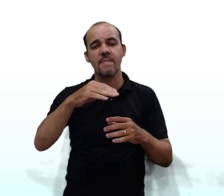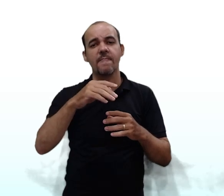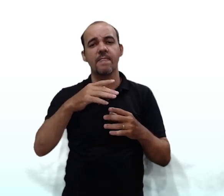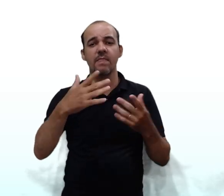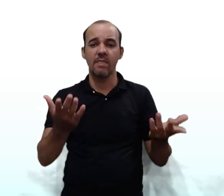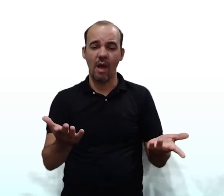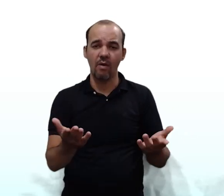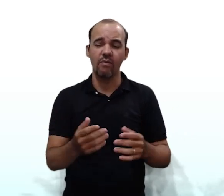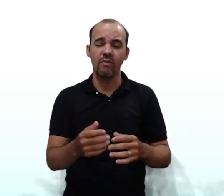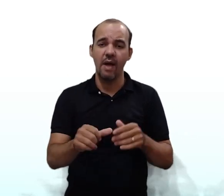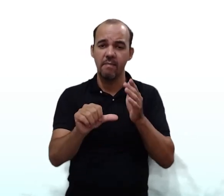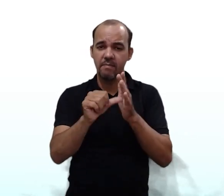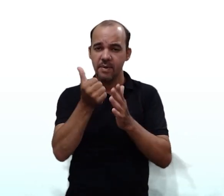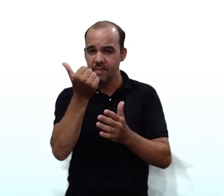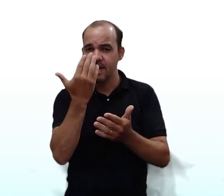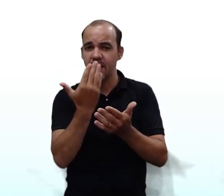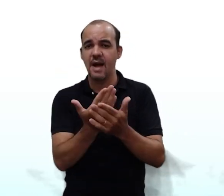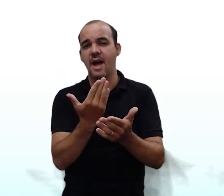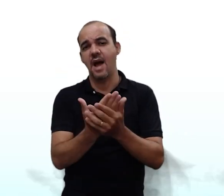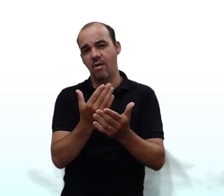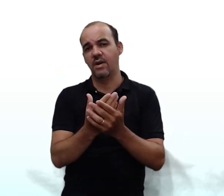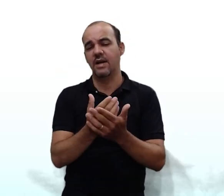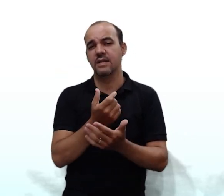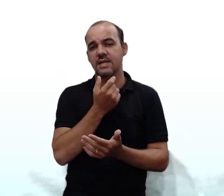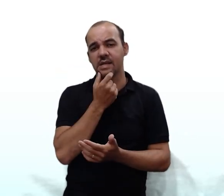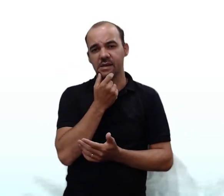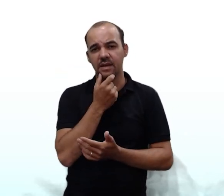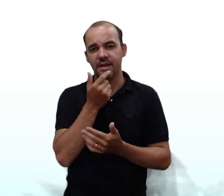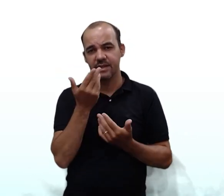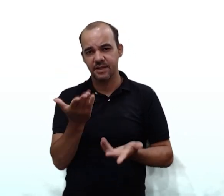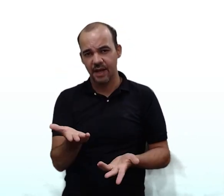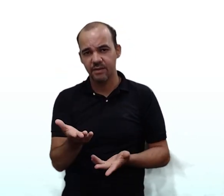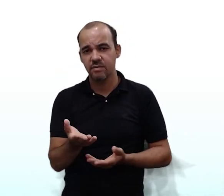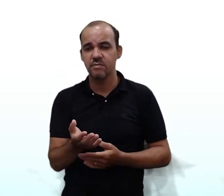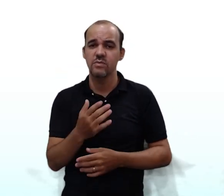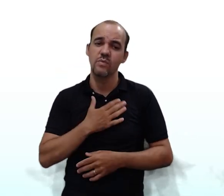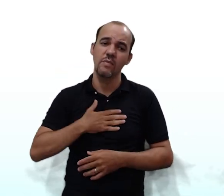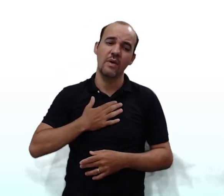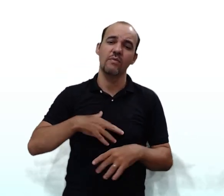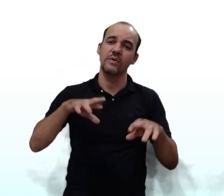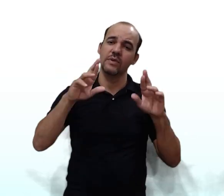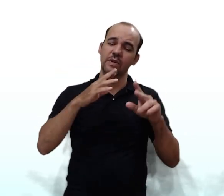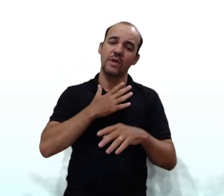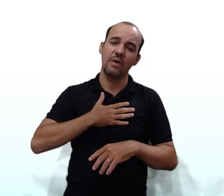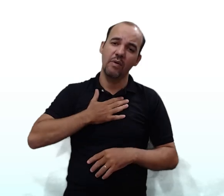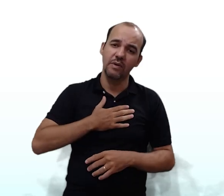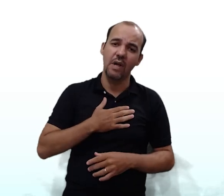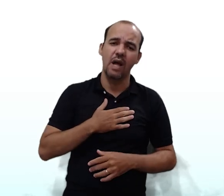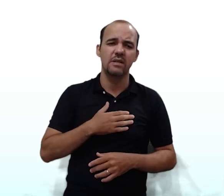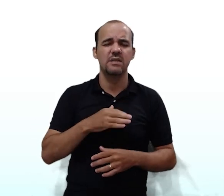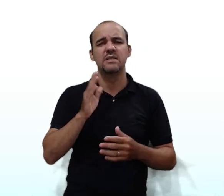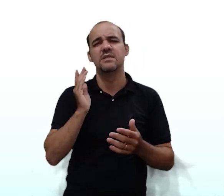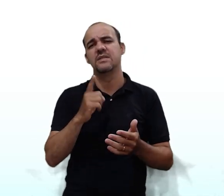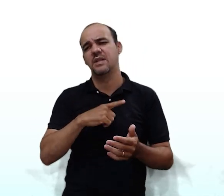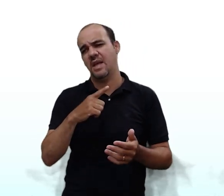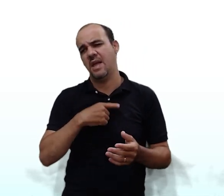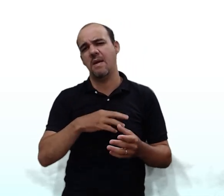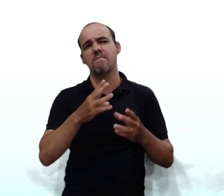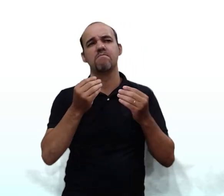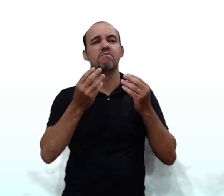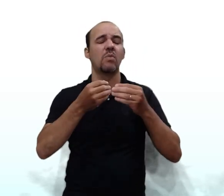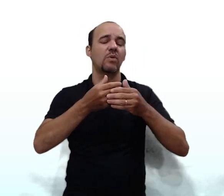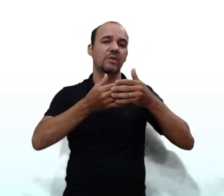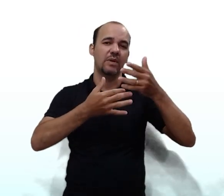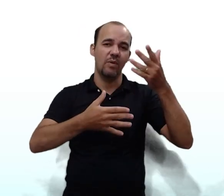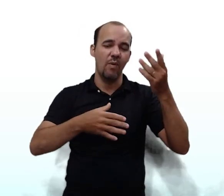foi nossa primeira aula, nosso primeiro encontro. Eu espero que você tenha gostado e tem muito mais coisa para a gente falar.